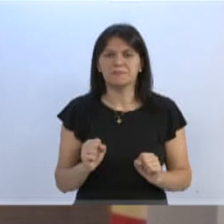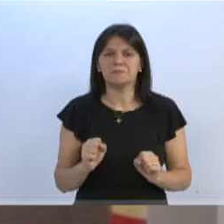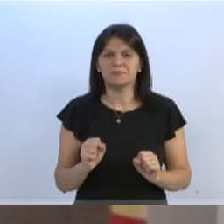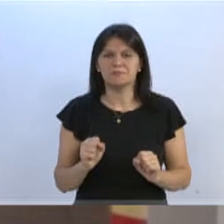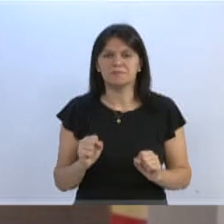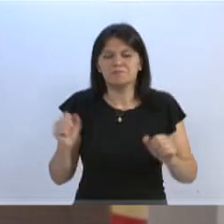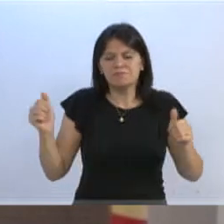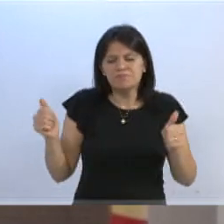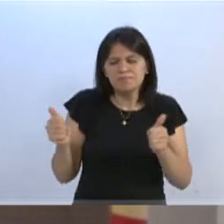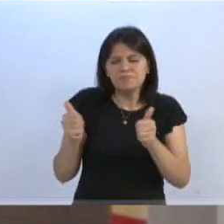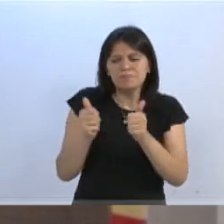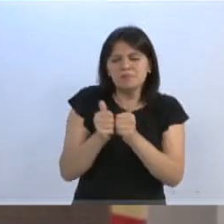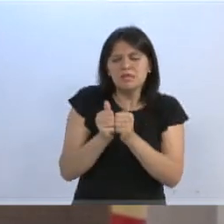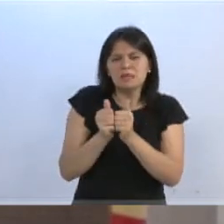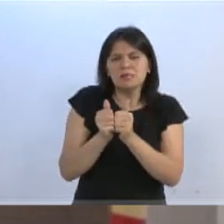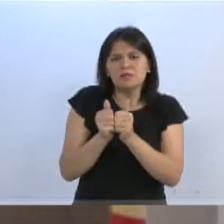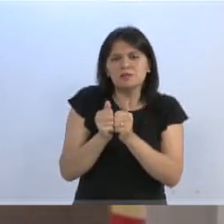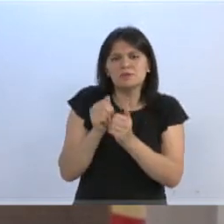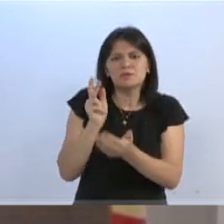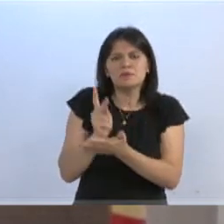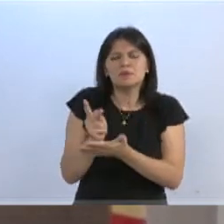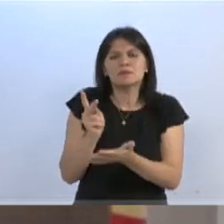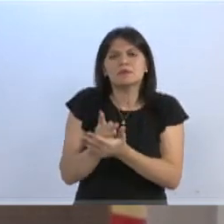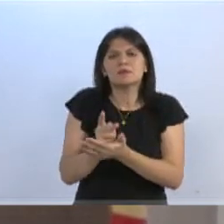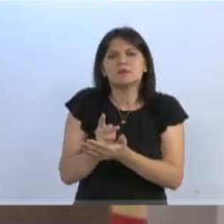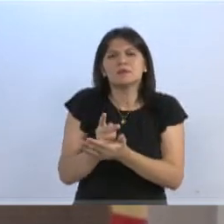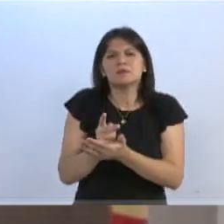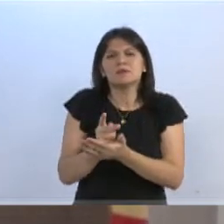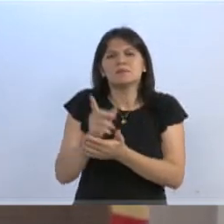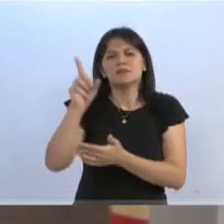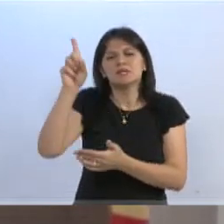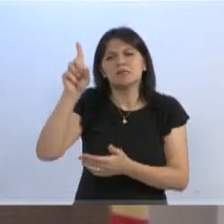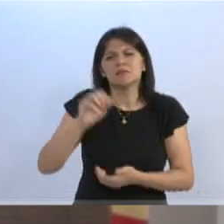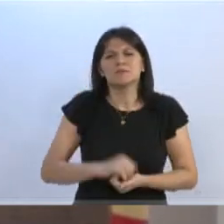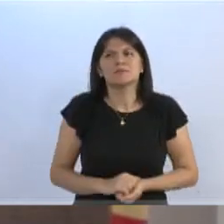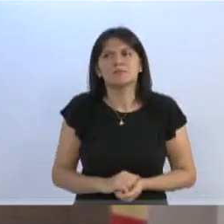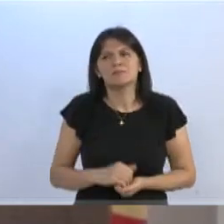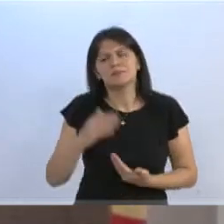nos aproximar cada vez mais do nosso Criador. Muito obrigado, senhor presidente.